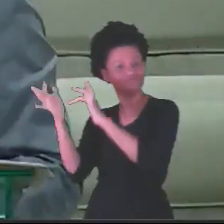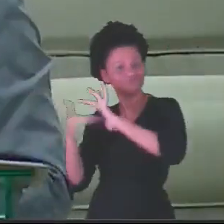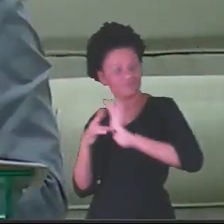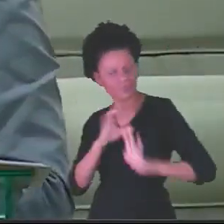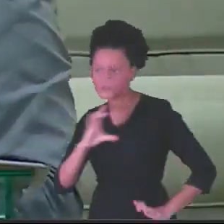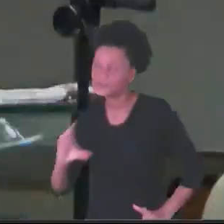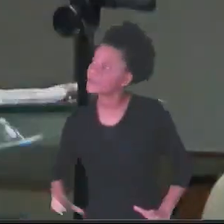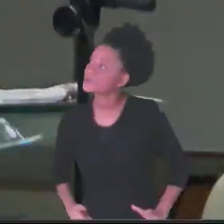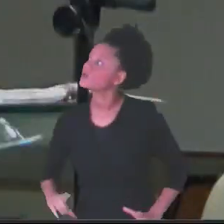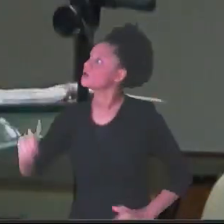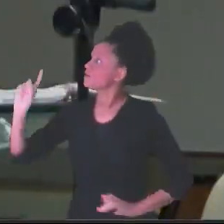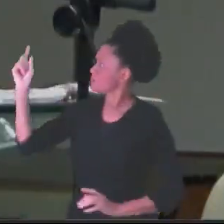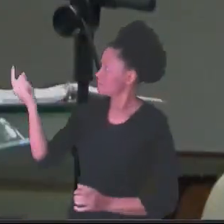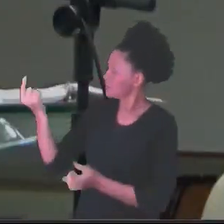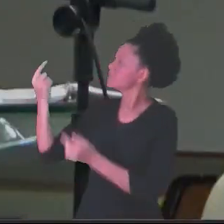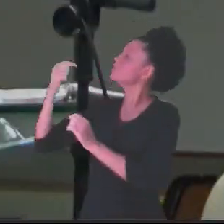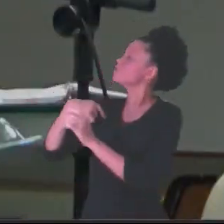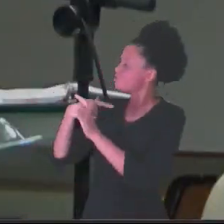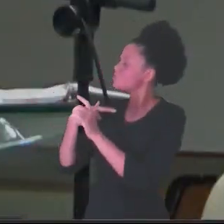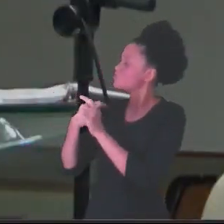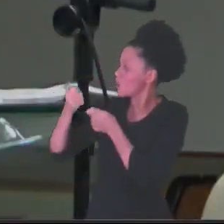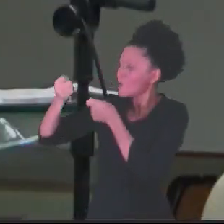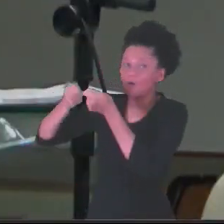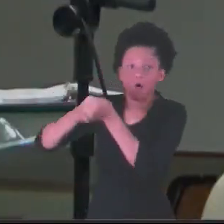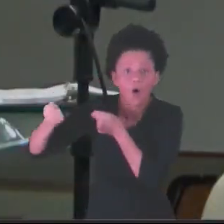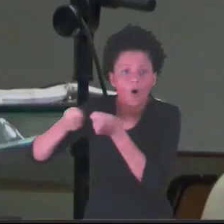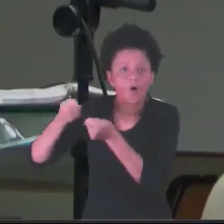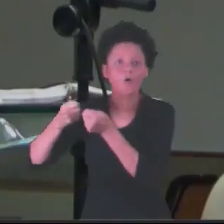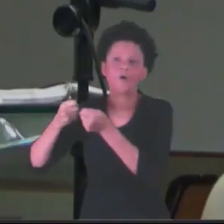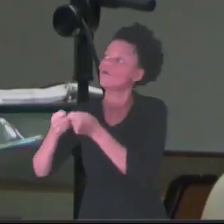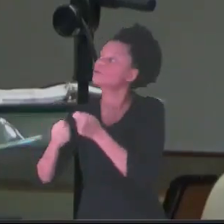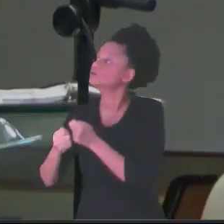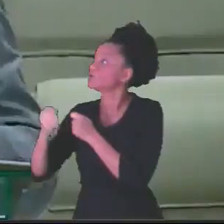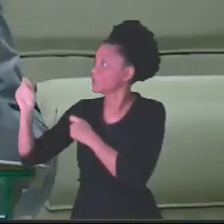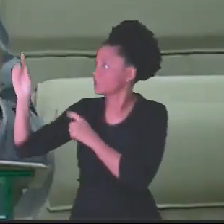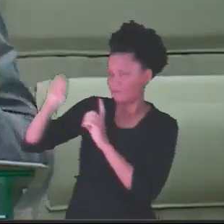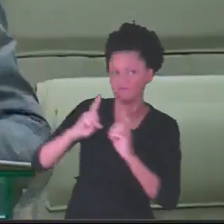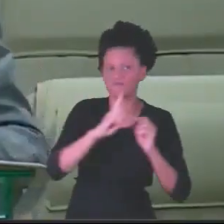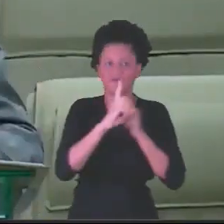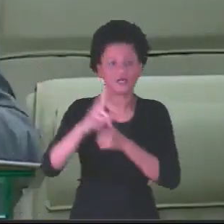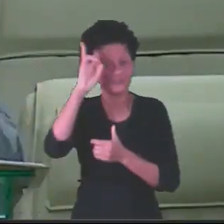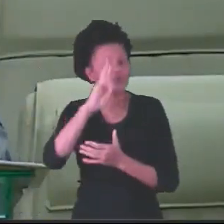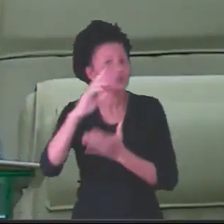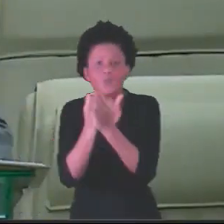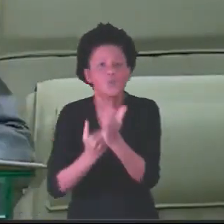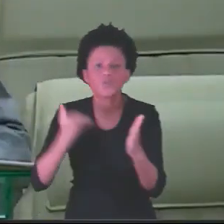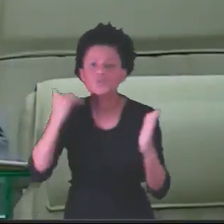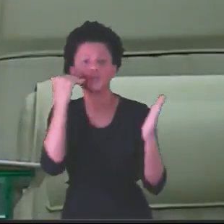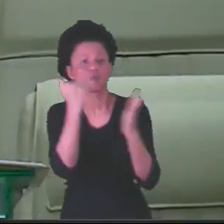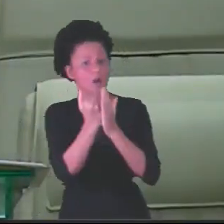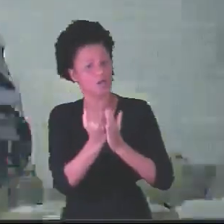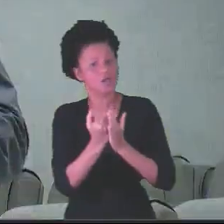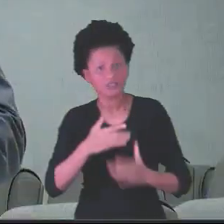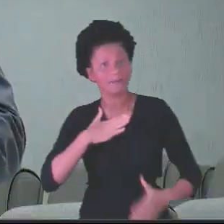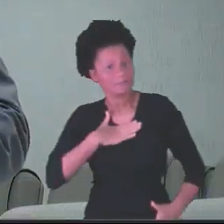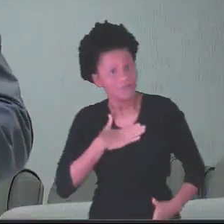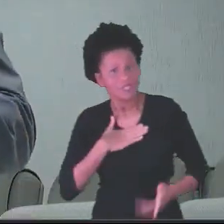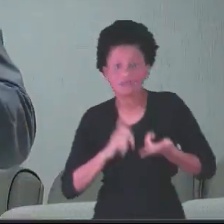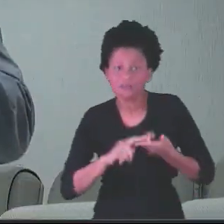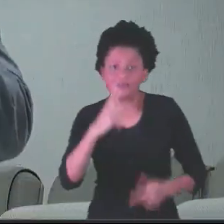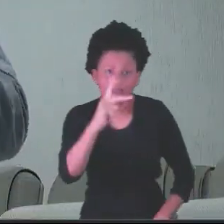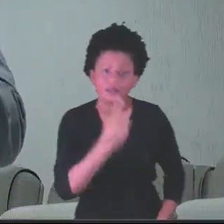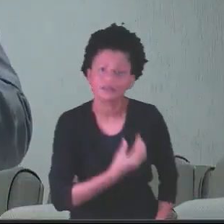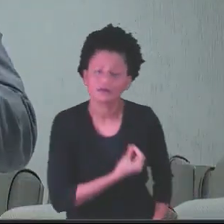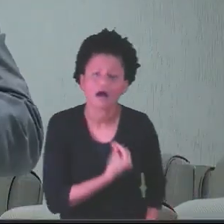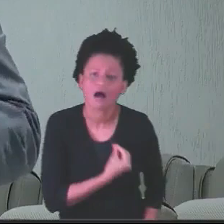é cristo que nos rege é cristo que é senhor por excelência de nossas vidas muitas